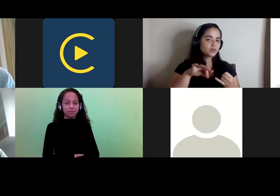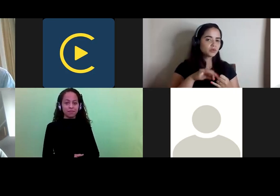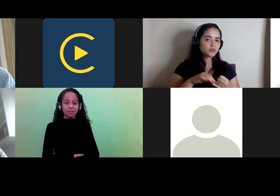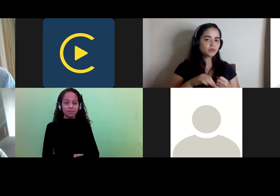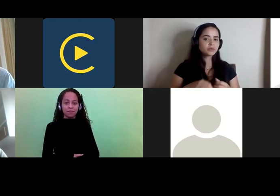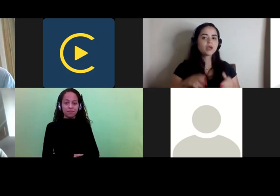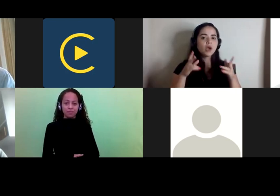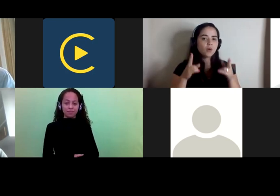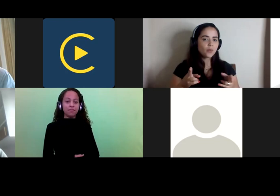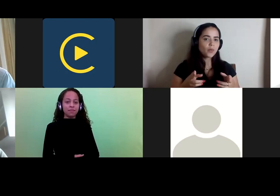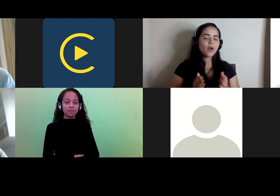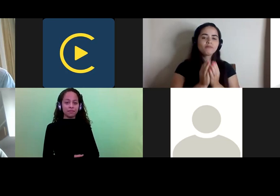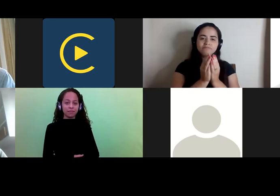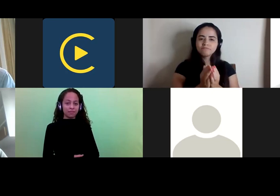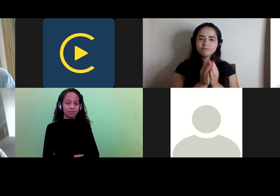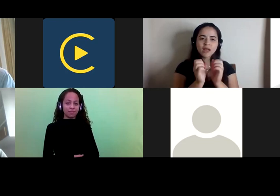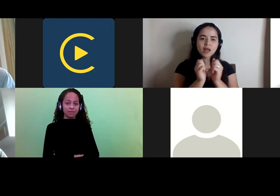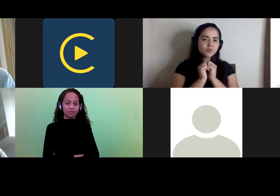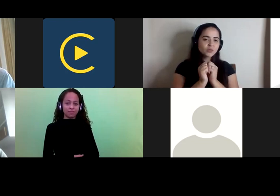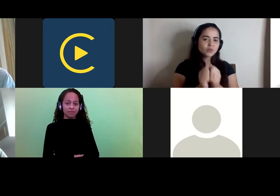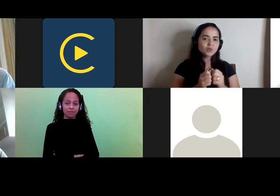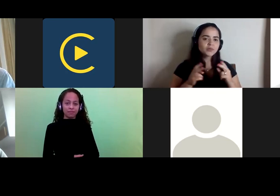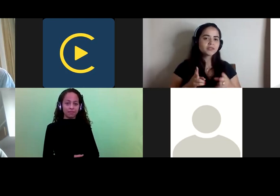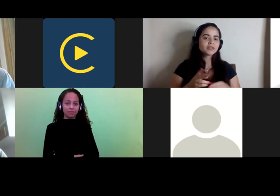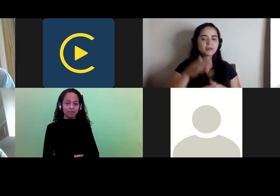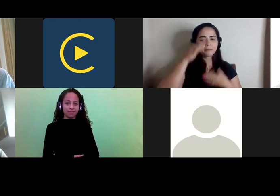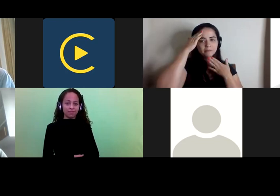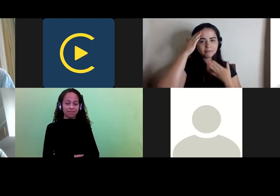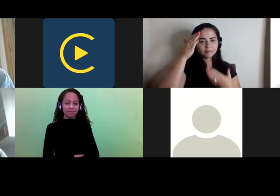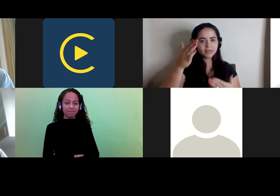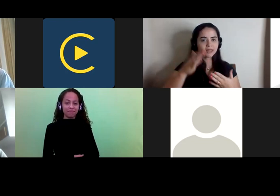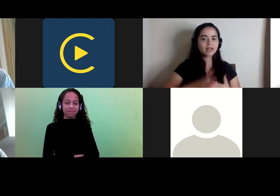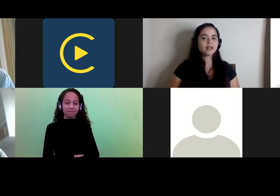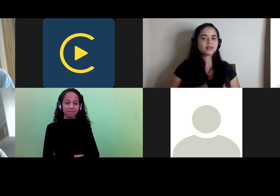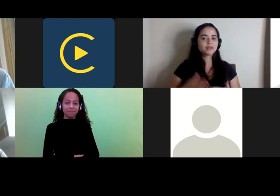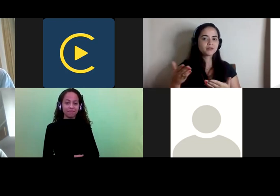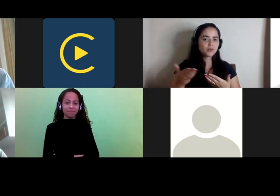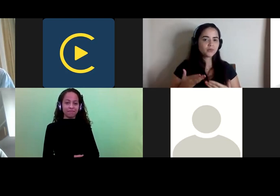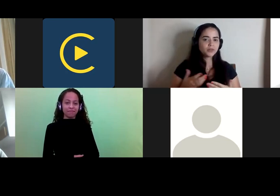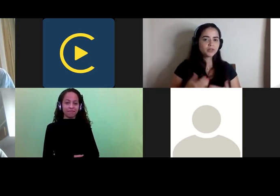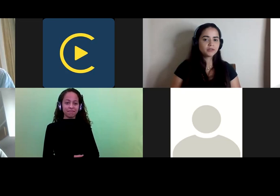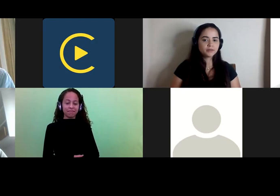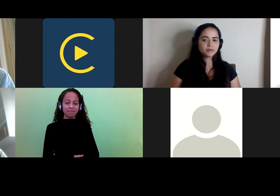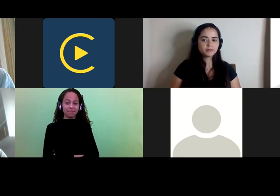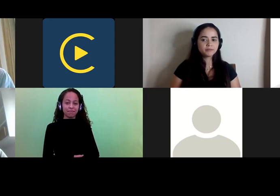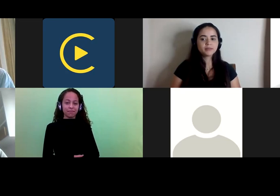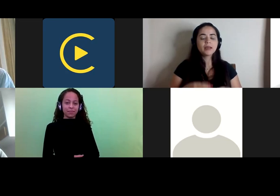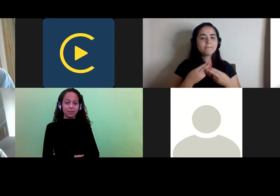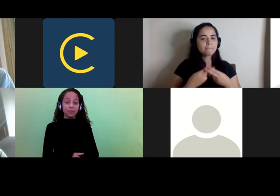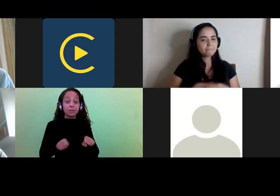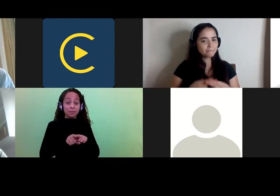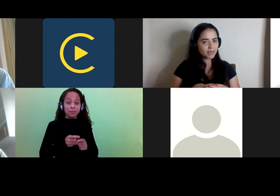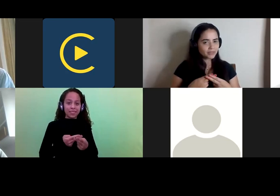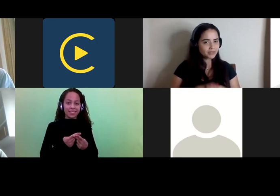mesmo barco, estamos sempre juntos. Então, muito obrigado pelo convite, muito obrigado pela paciência e